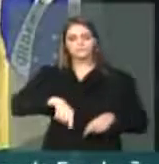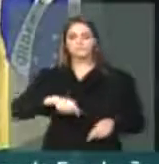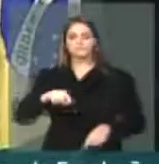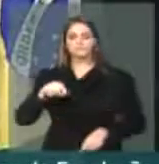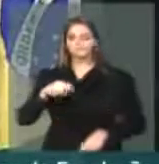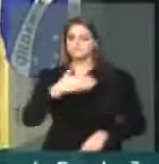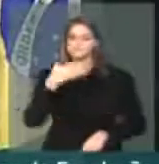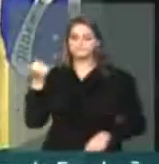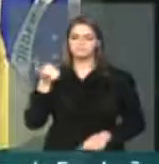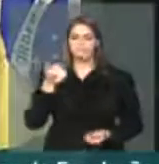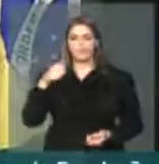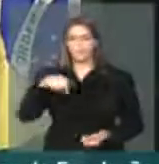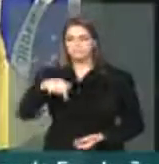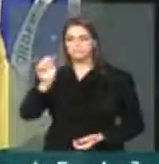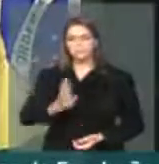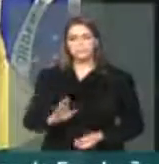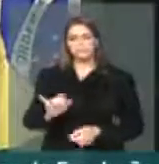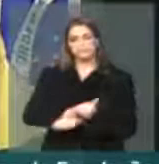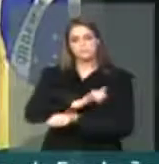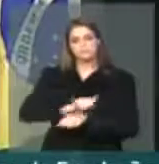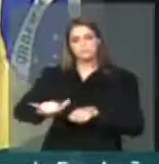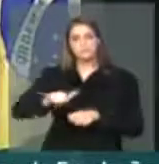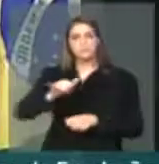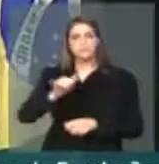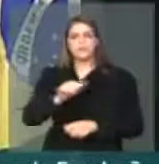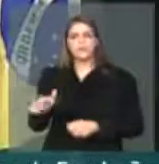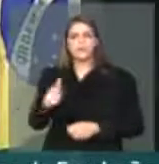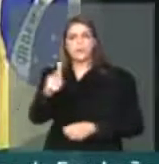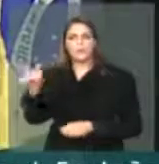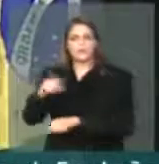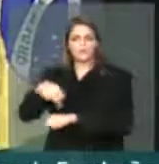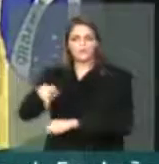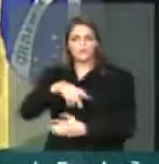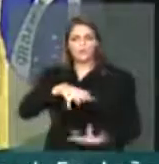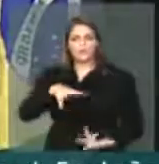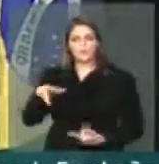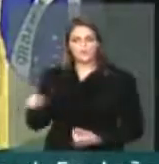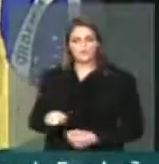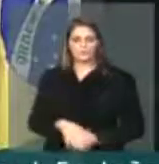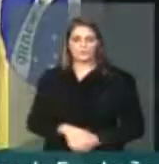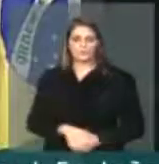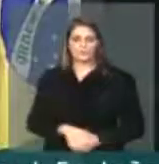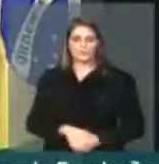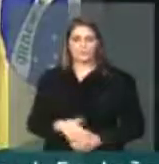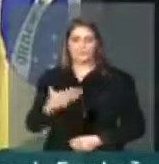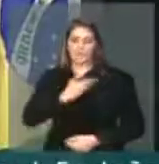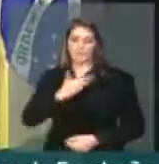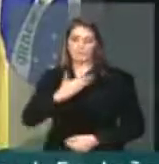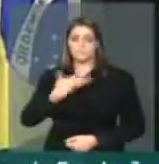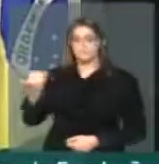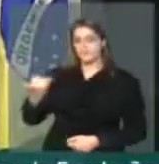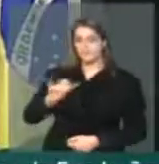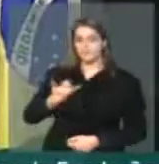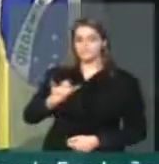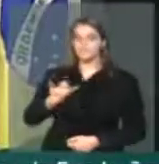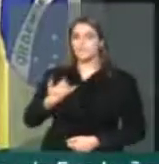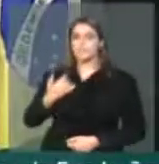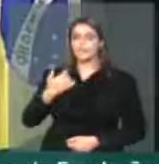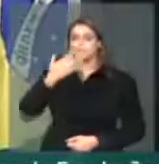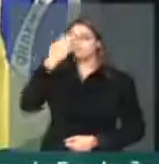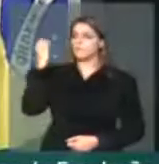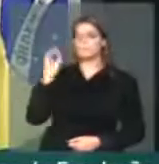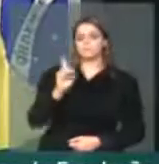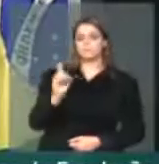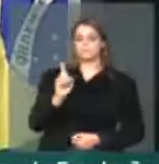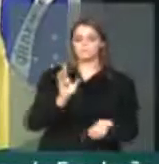mundo. O meu amigo cientista da Embrapa, Décio Gazan, falou, não esquece do Globo Rural, é um papel relevante. Também é